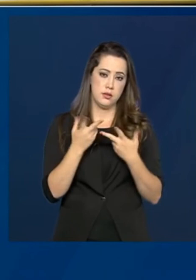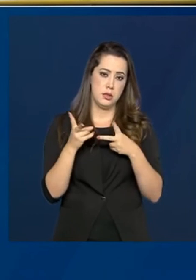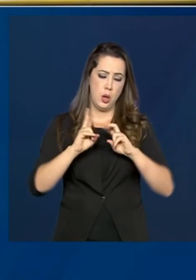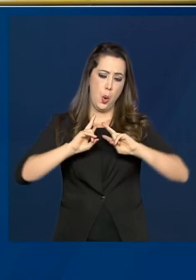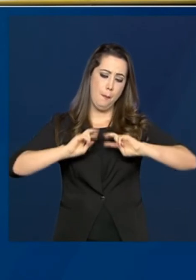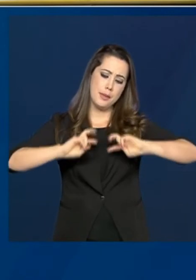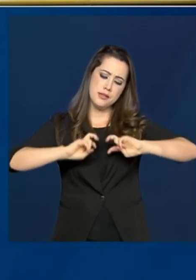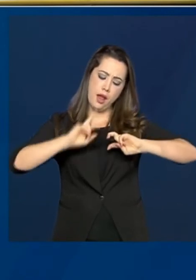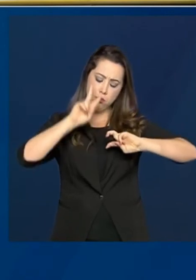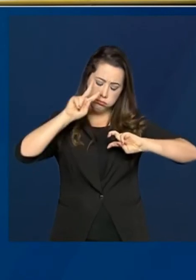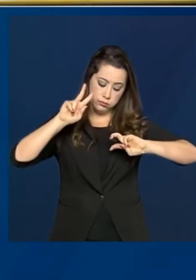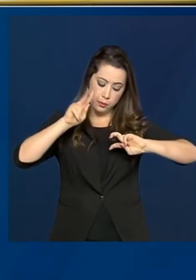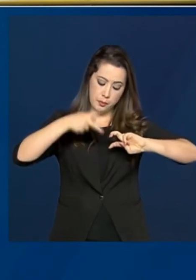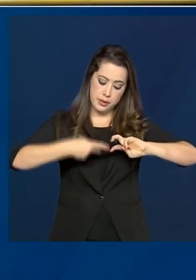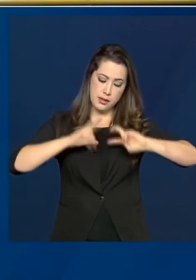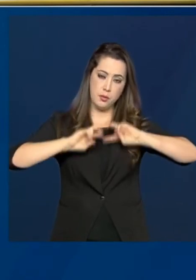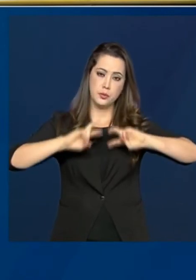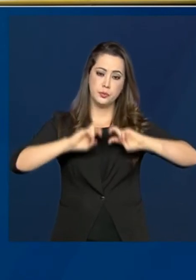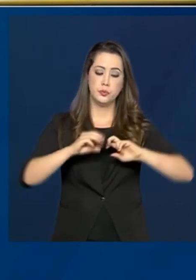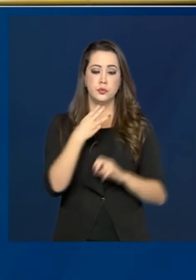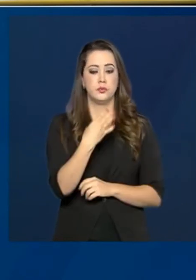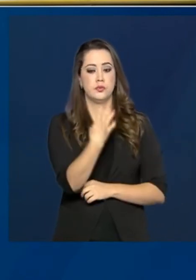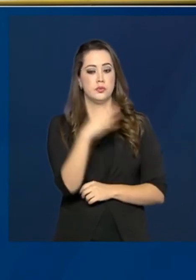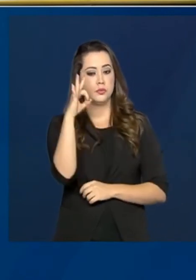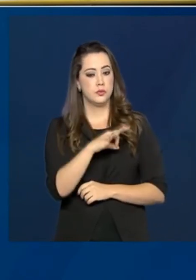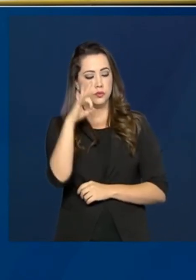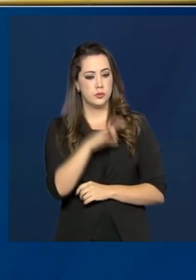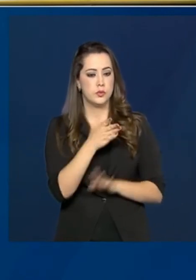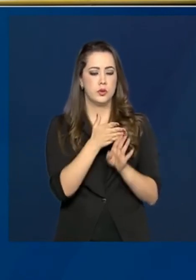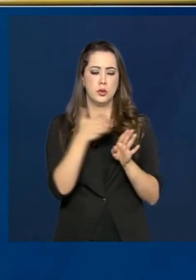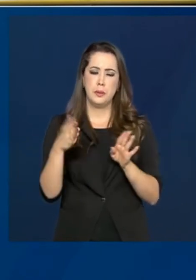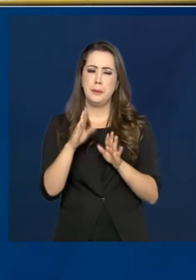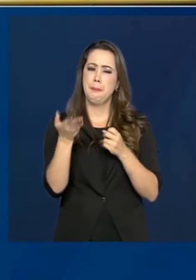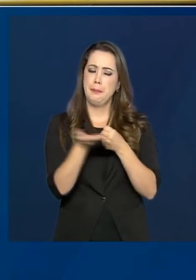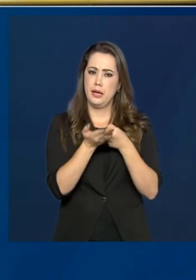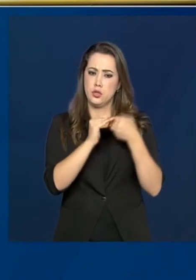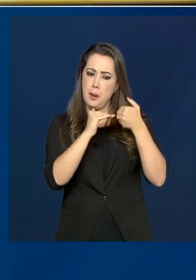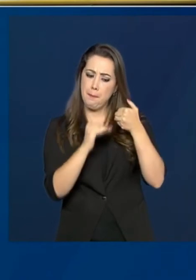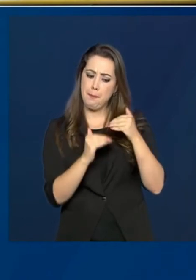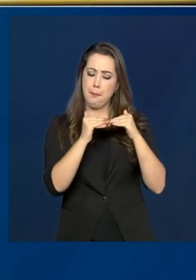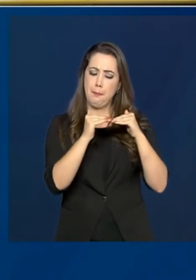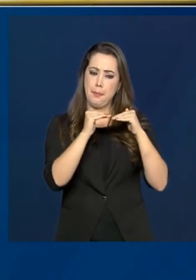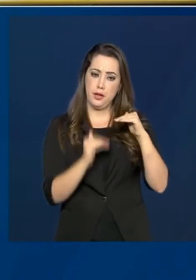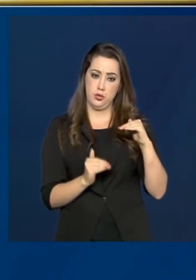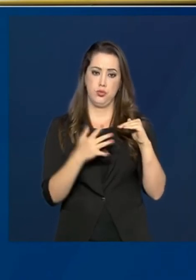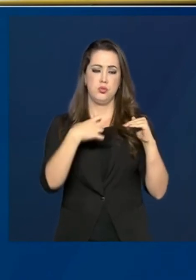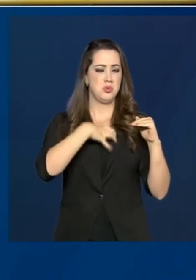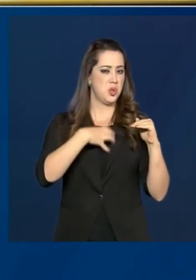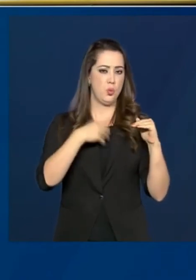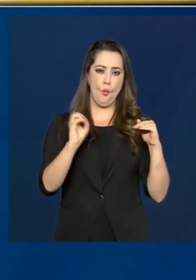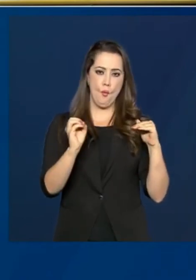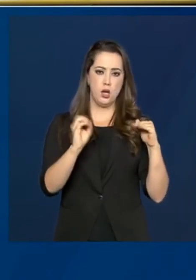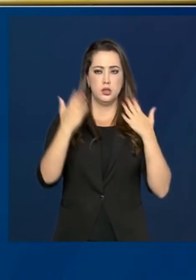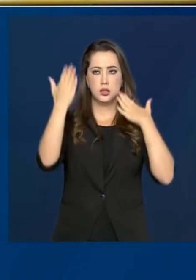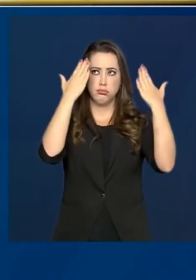saúde mental, 34% dos participantes estão na faixa média inferior em relação à manifestação de sintomas de